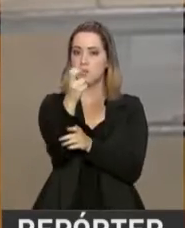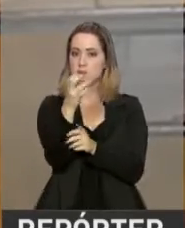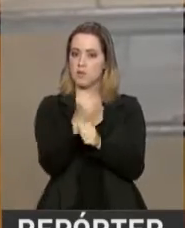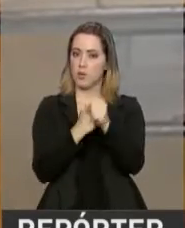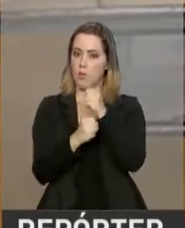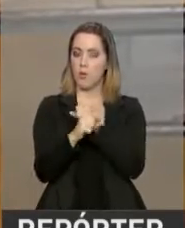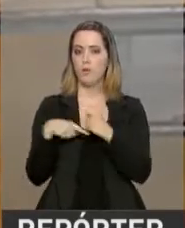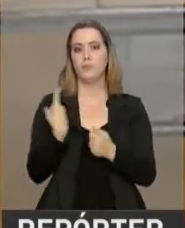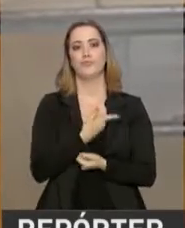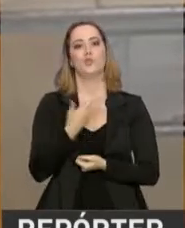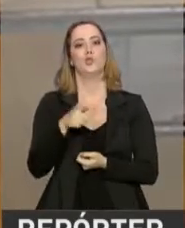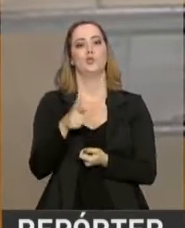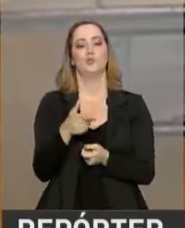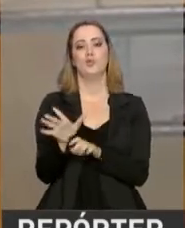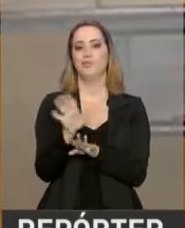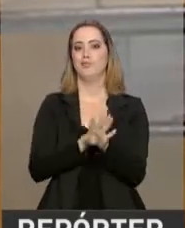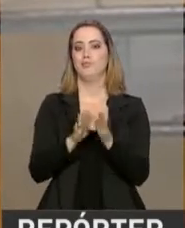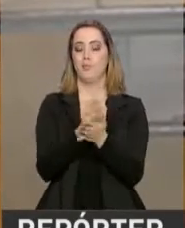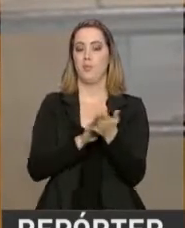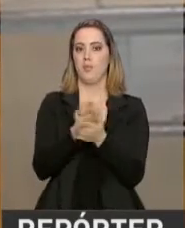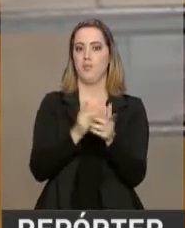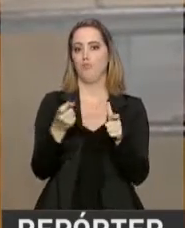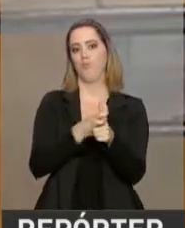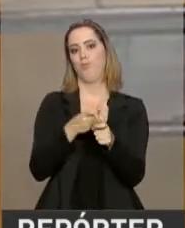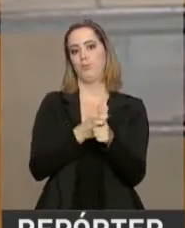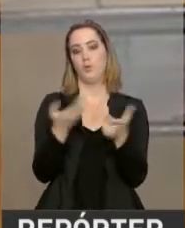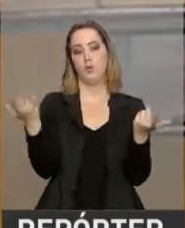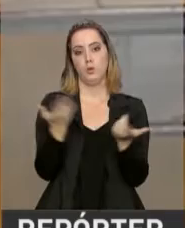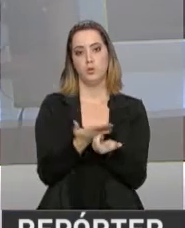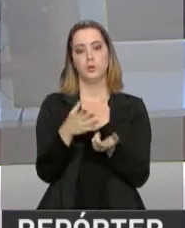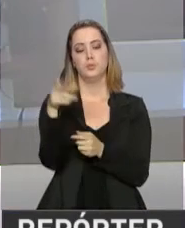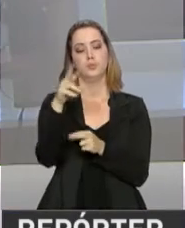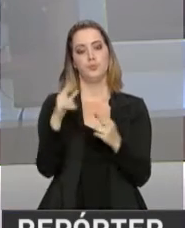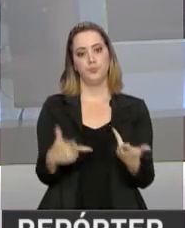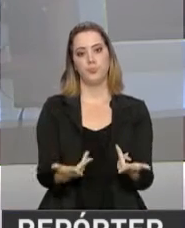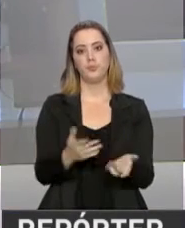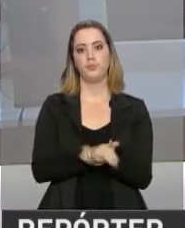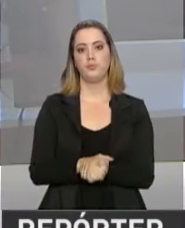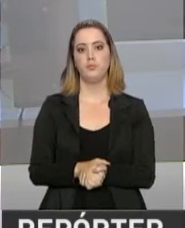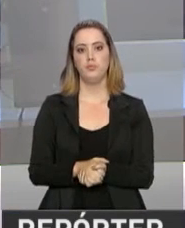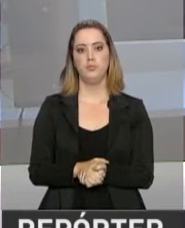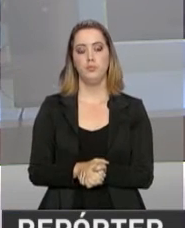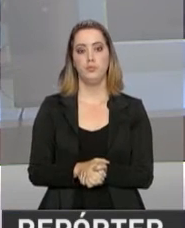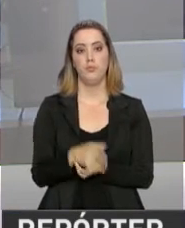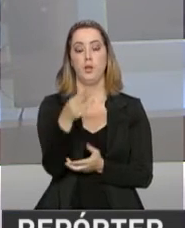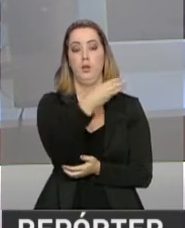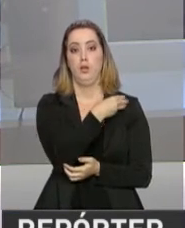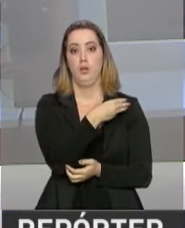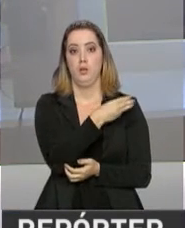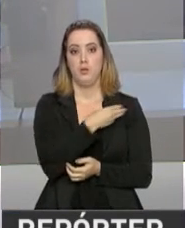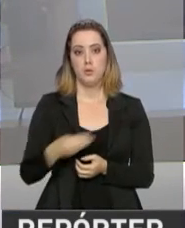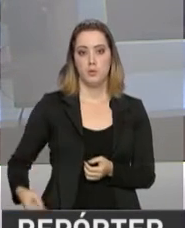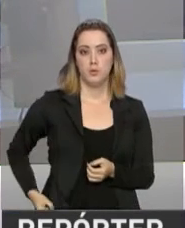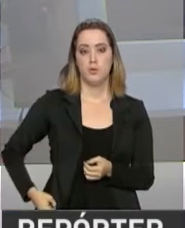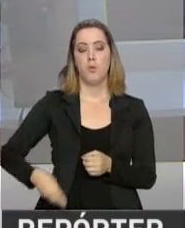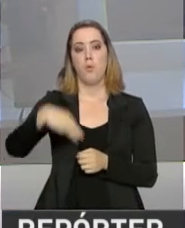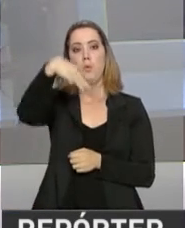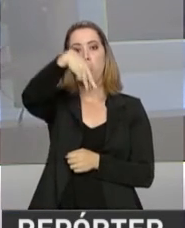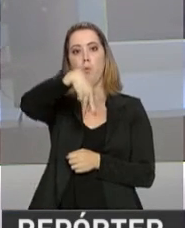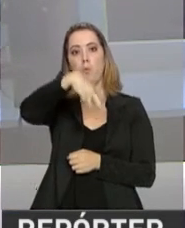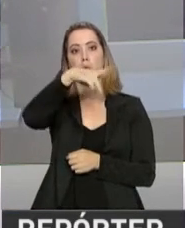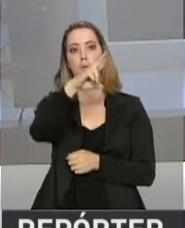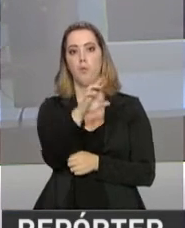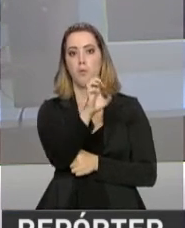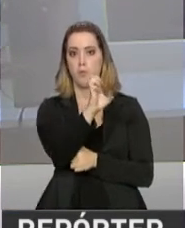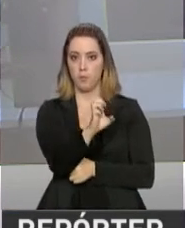atrás, nós não teríamos déficit. A essa altura, o Brasil seria de outra maneira. E agora há pouco, o ministro das Relações Exteriores, José Serra,